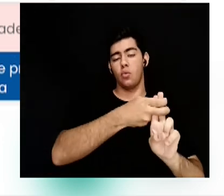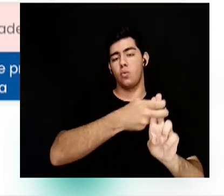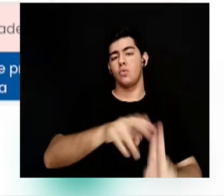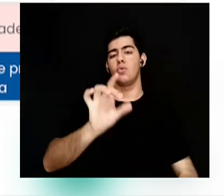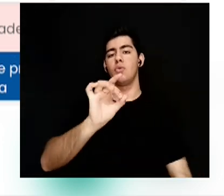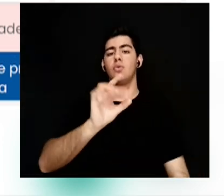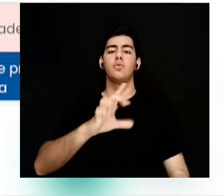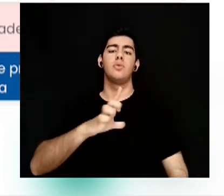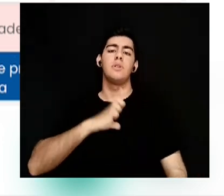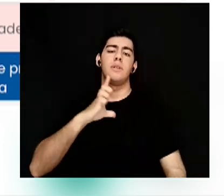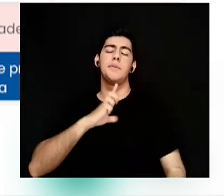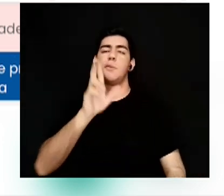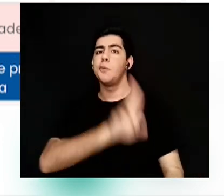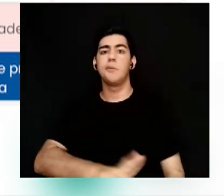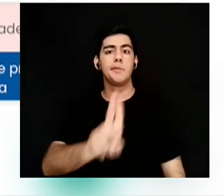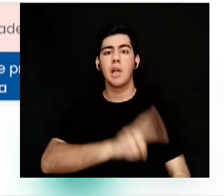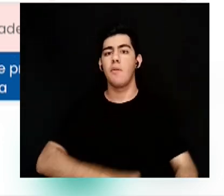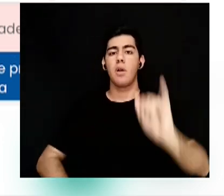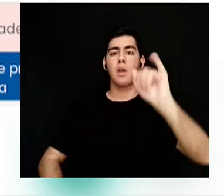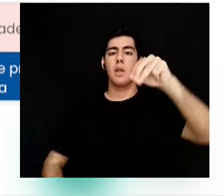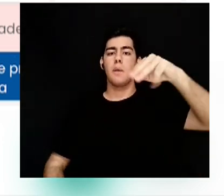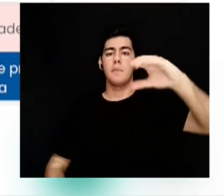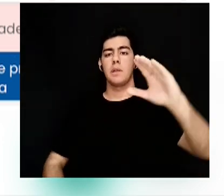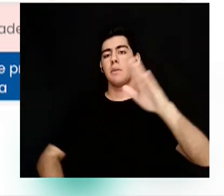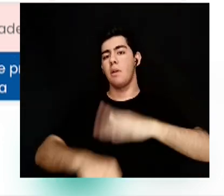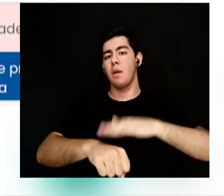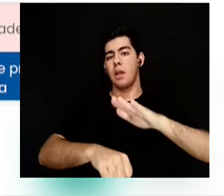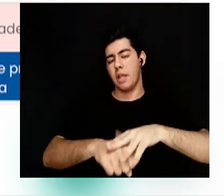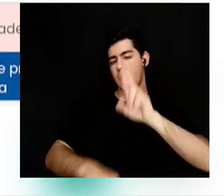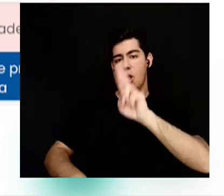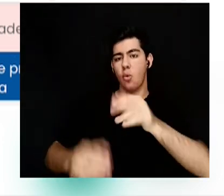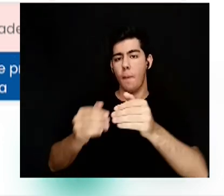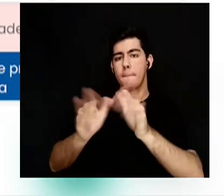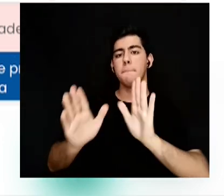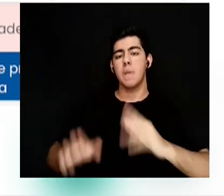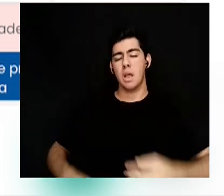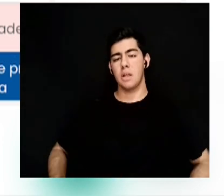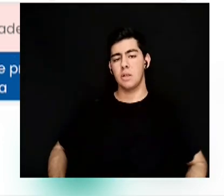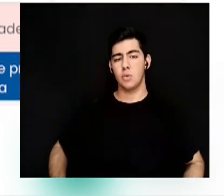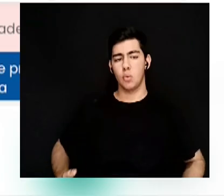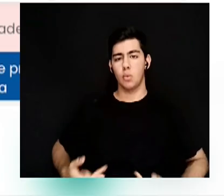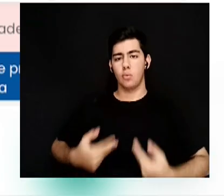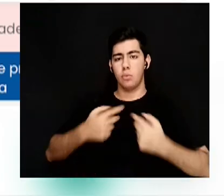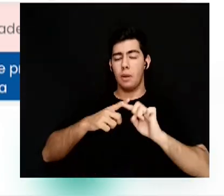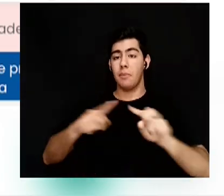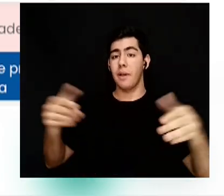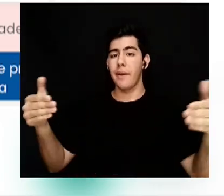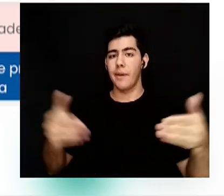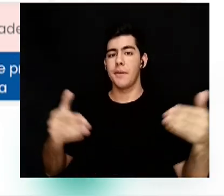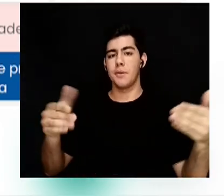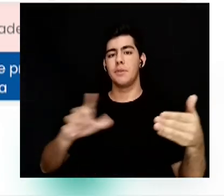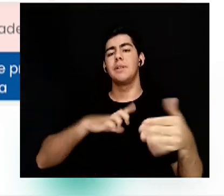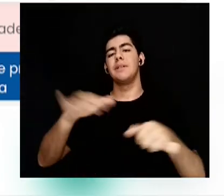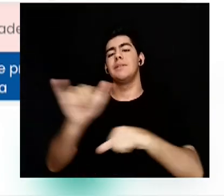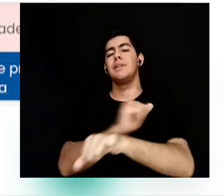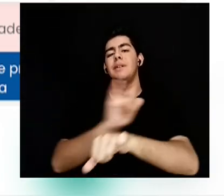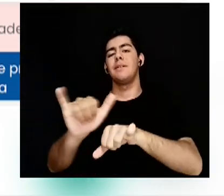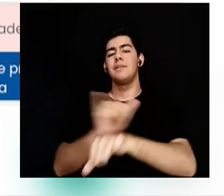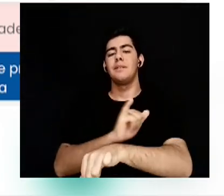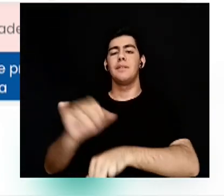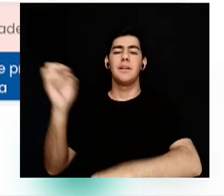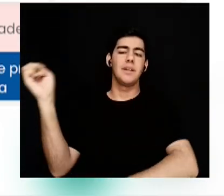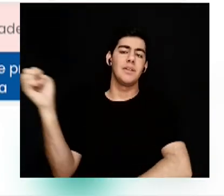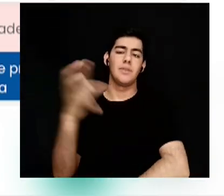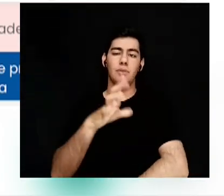para liberar a cirurgia. Com essa nova classificação do Lancet, tudo tá ficando